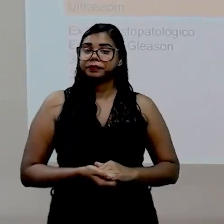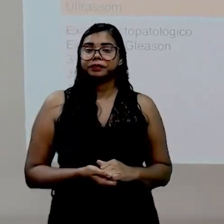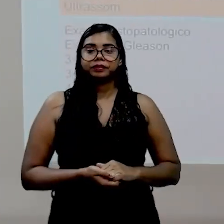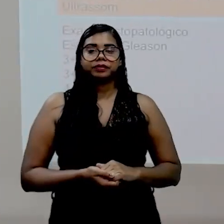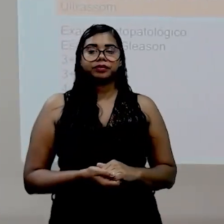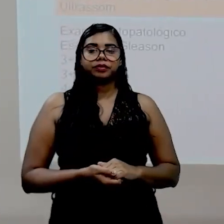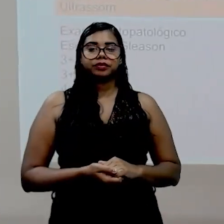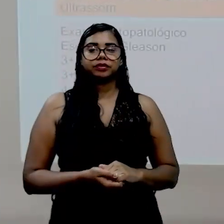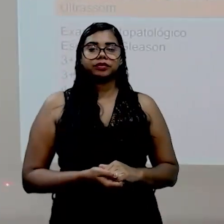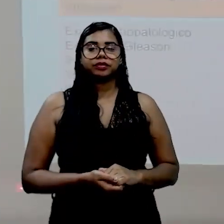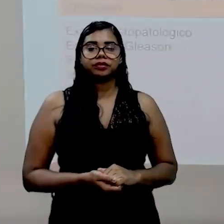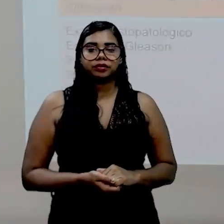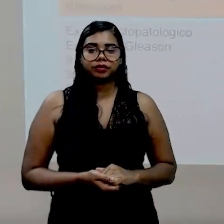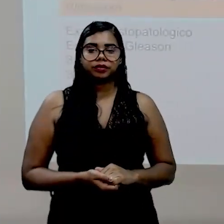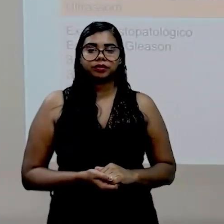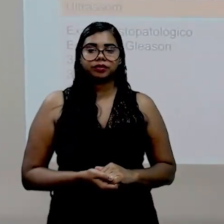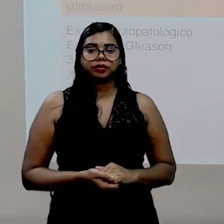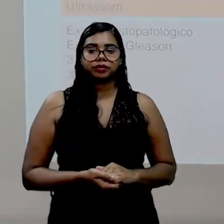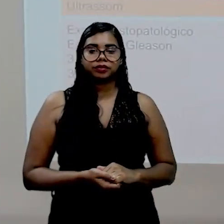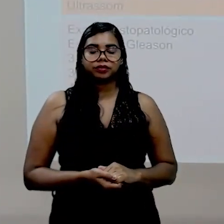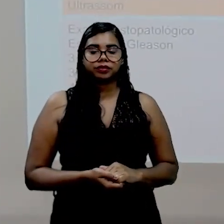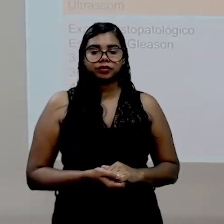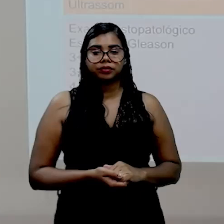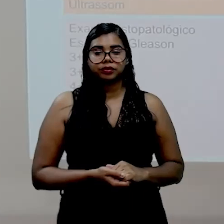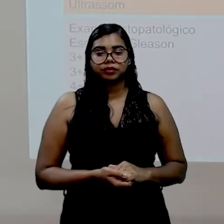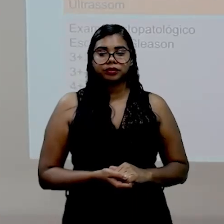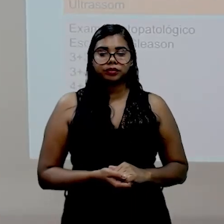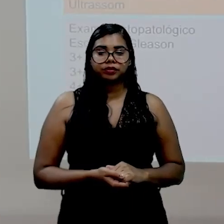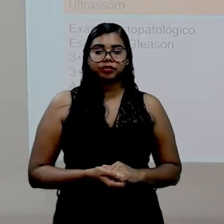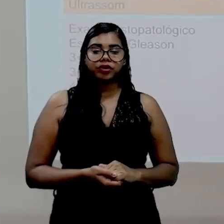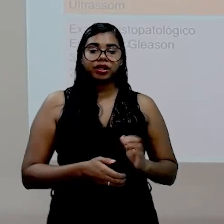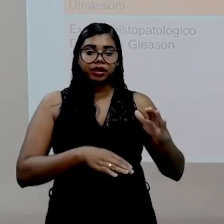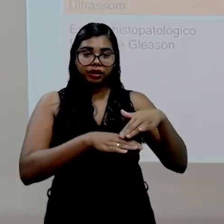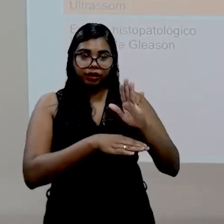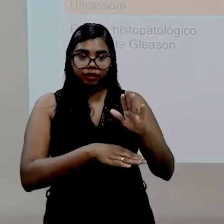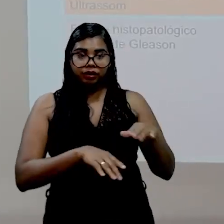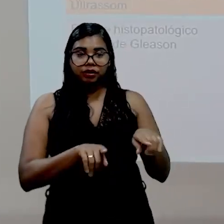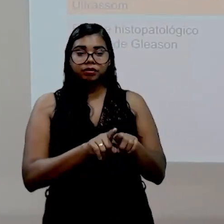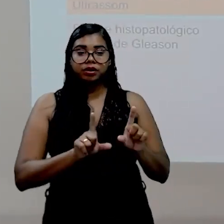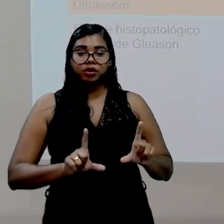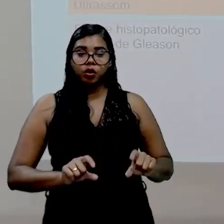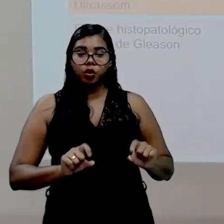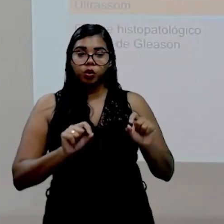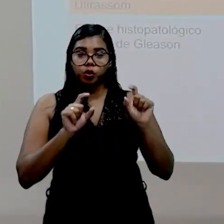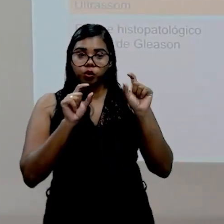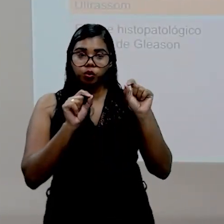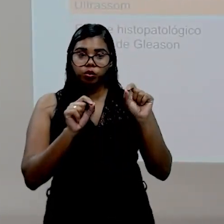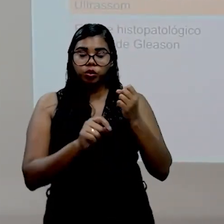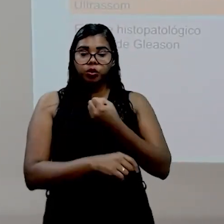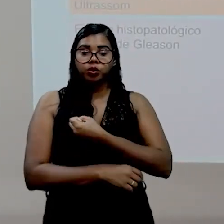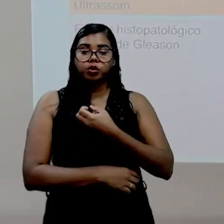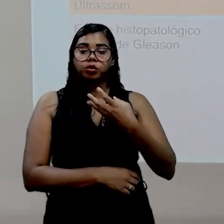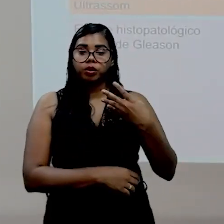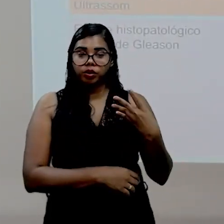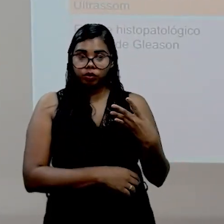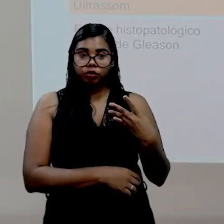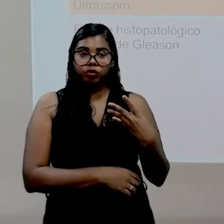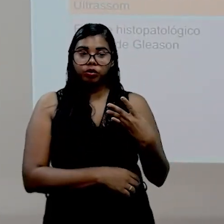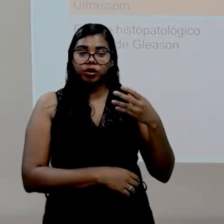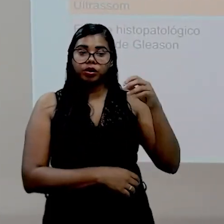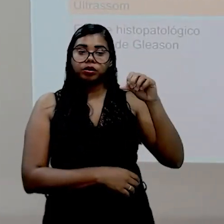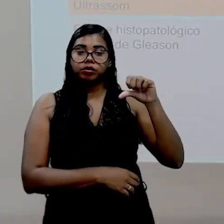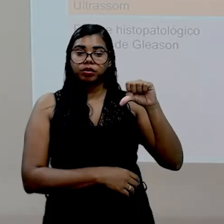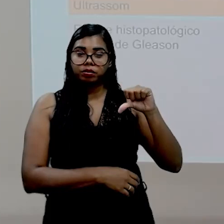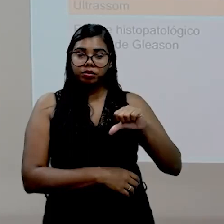Entendeu? Porque o que vem na frente é o que tem, a área que tem mais. Então, um tumor 4 é mais agressivo do que o tumor 5, tá?